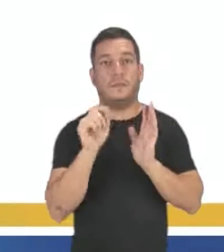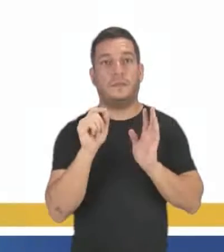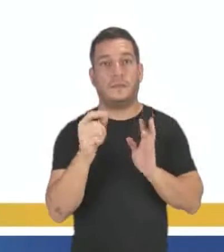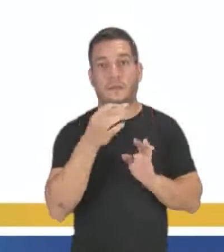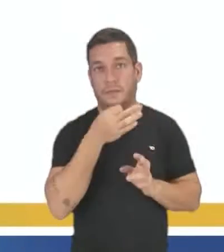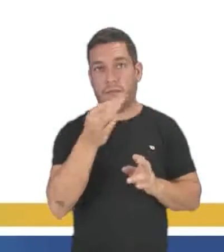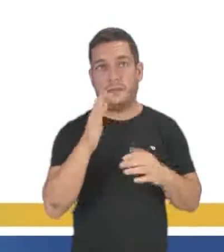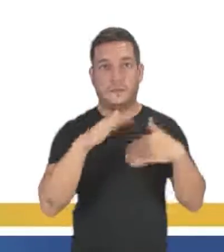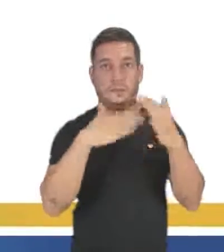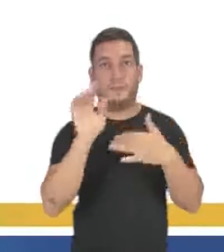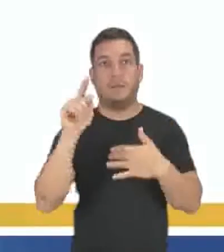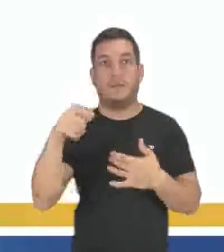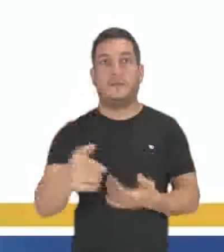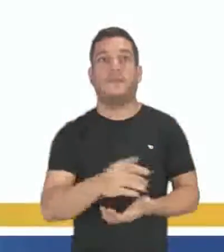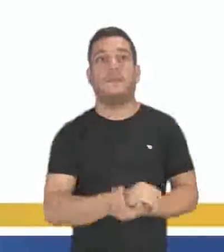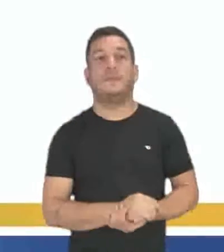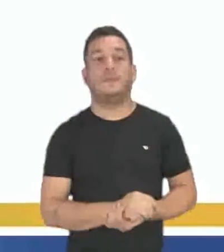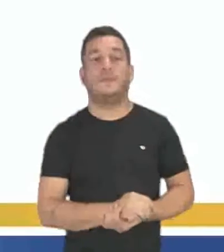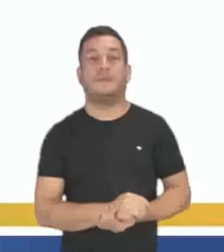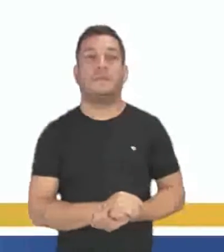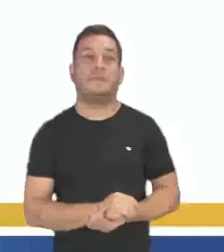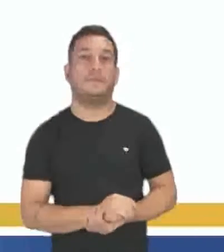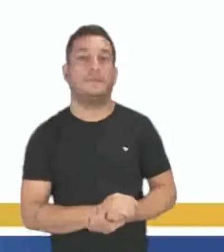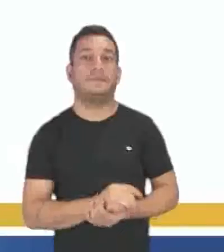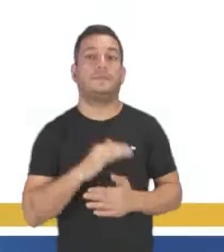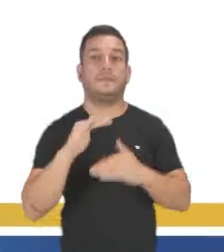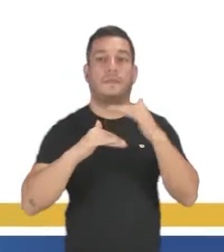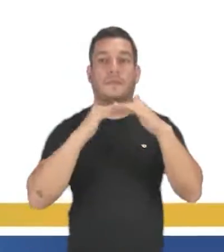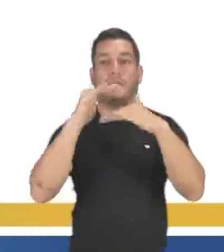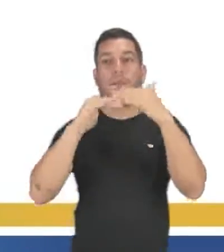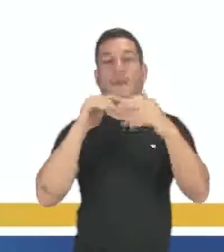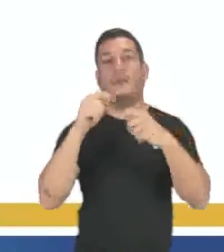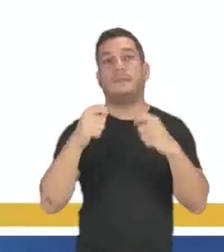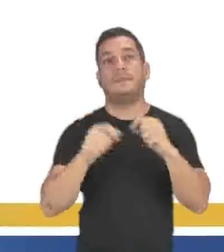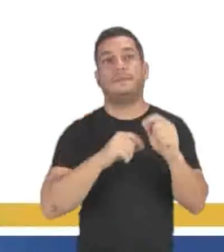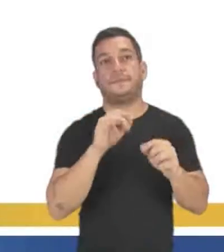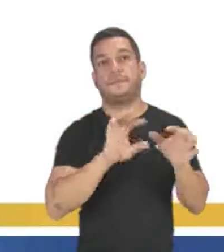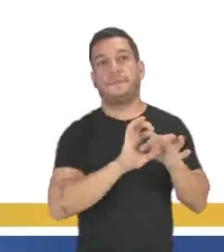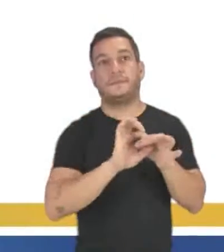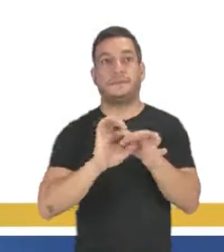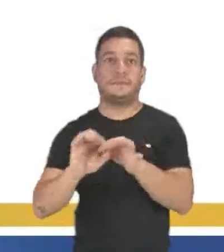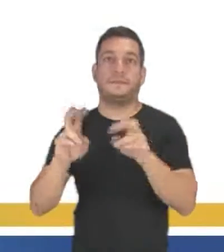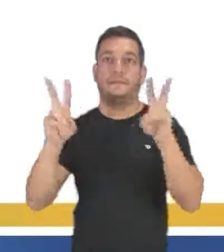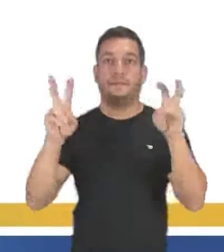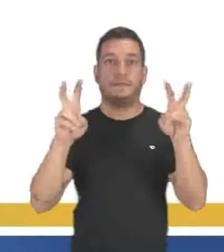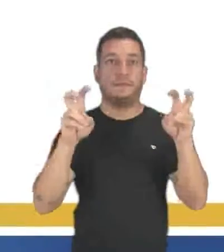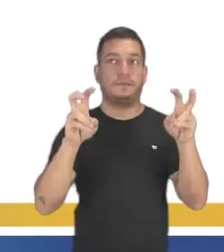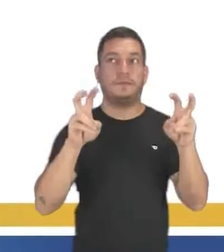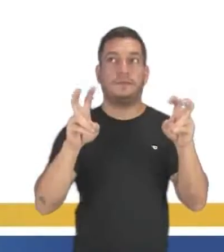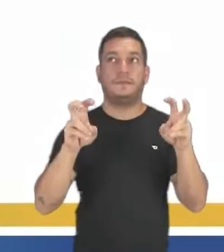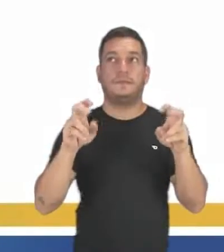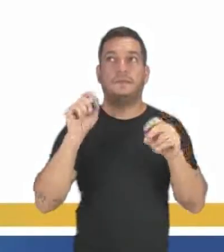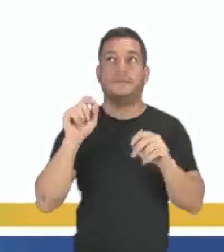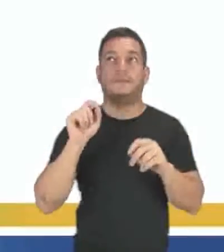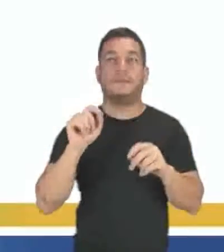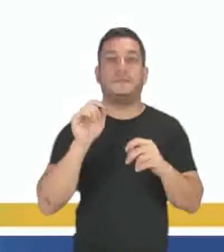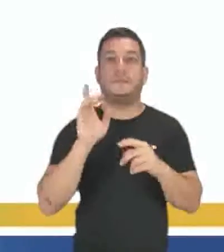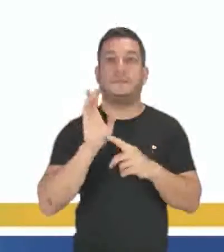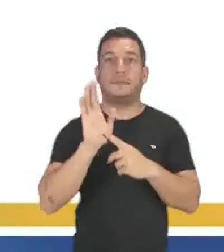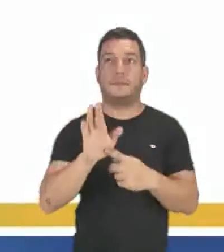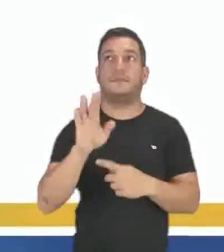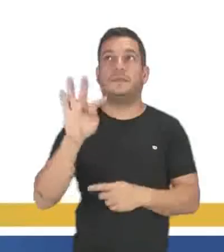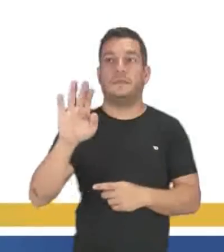leitor. A assinatura ela é essencial, ou seja, o autor tem que se identificar,